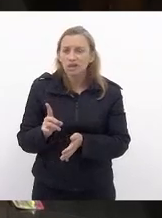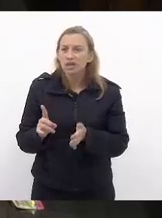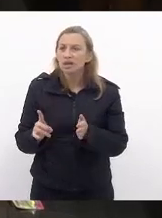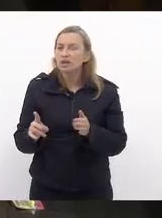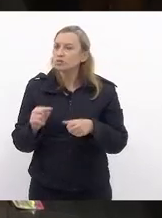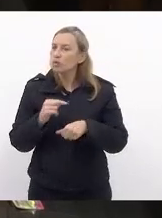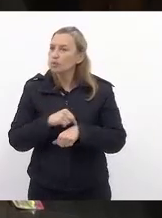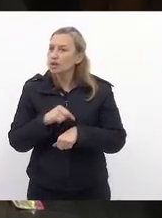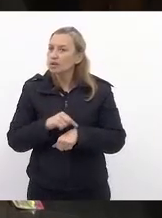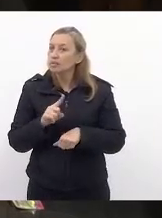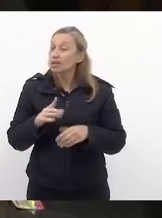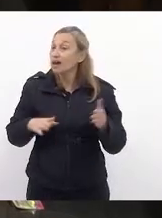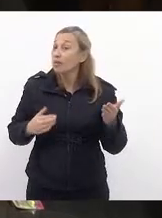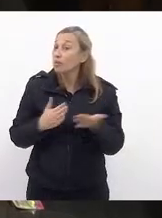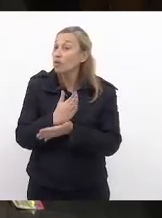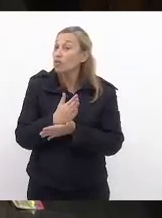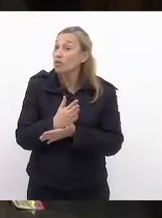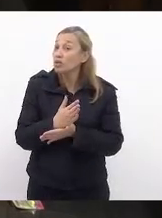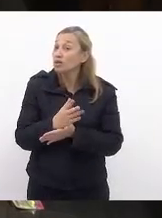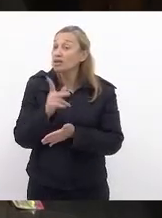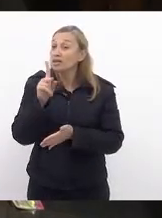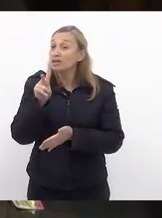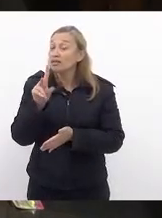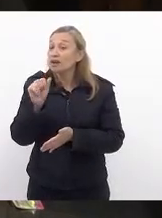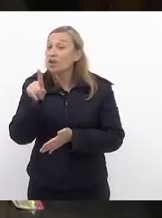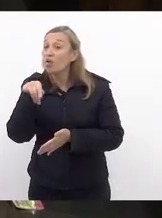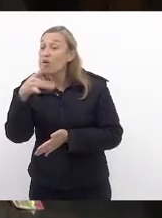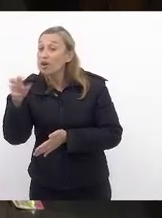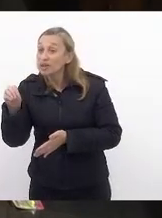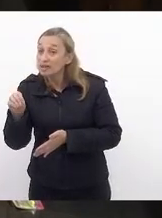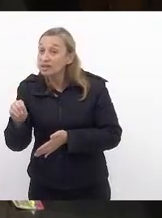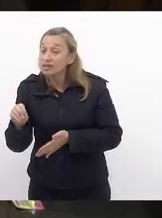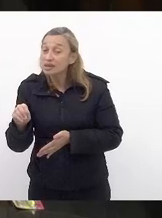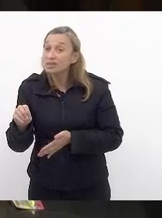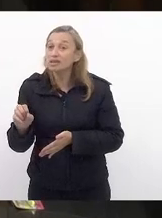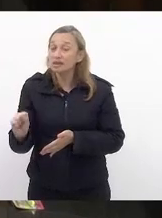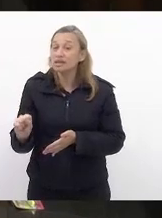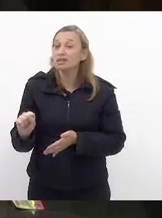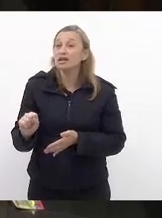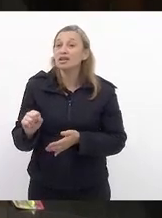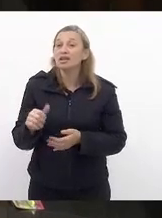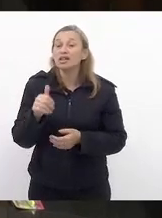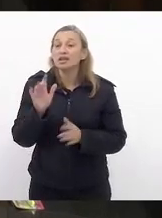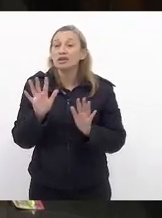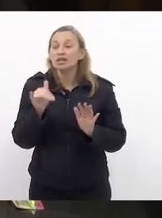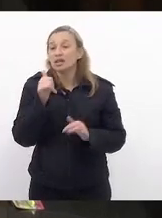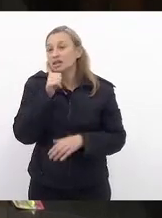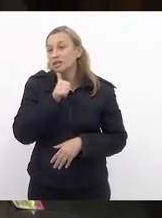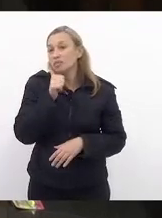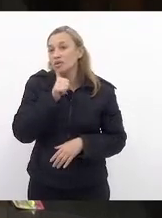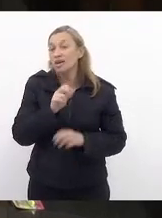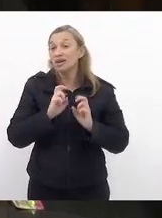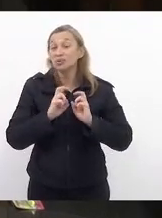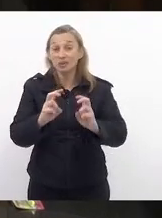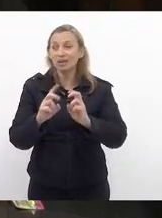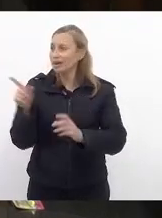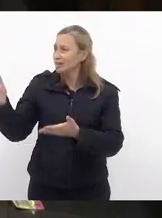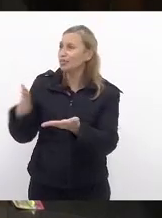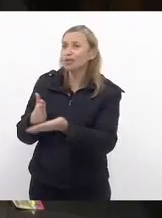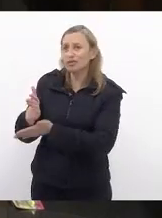nem estava aqui mas aprovaram os vagões femininos do trem e eles aprovaram